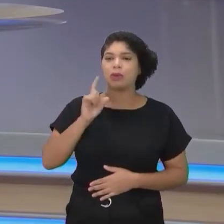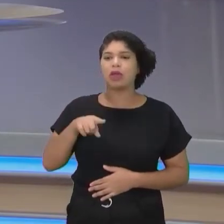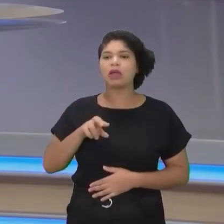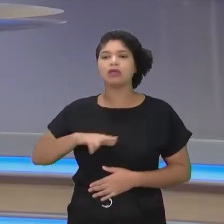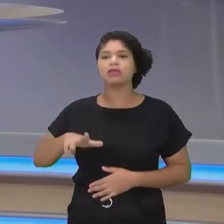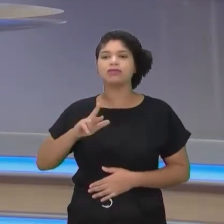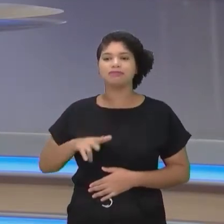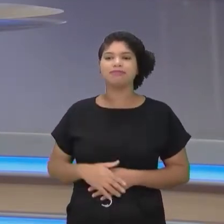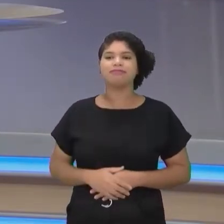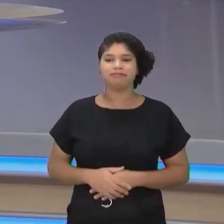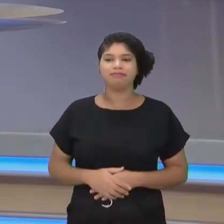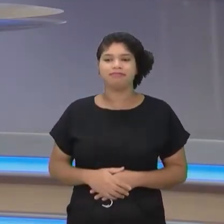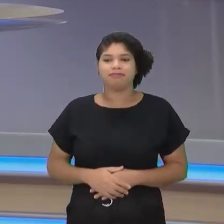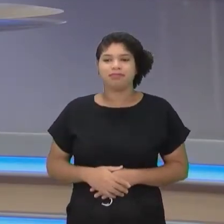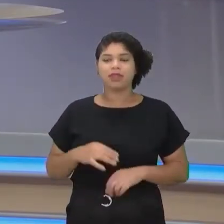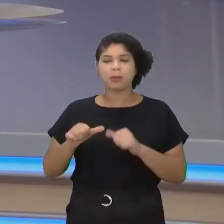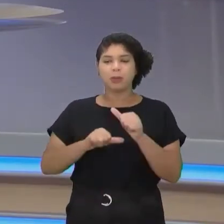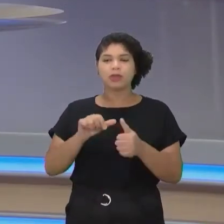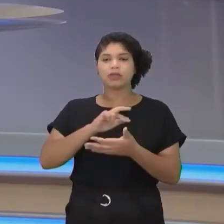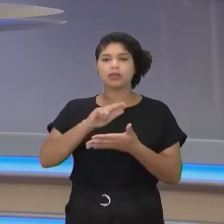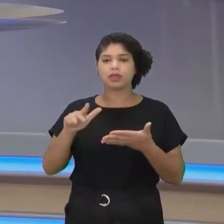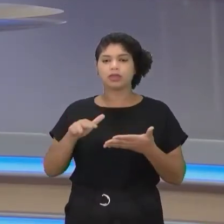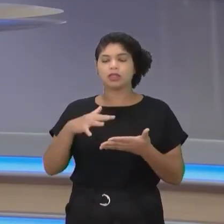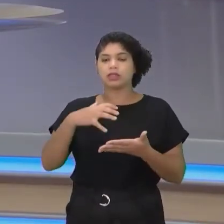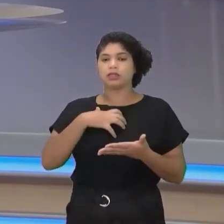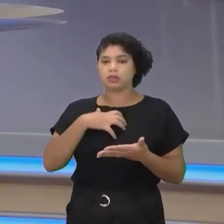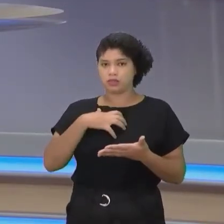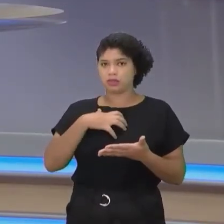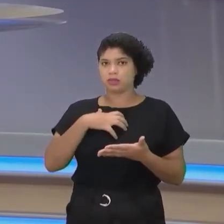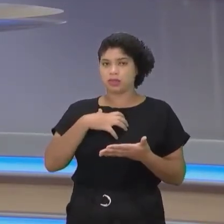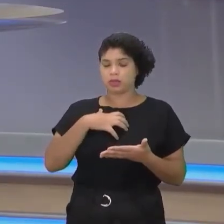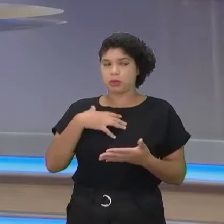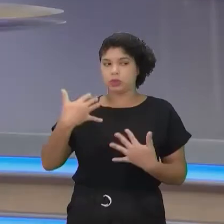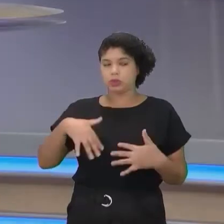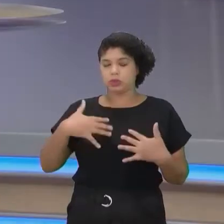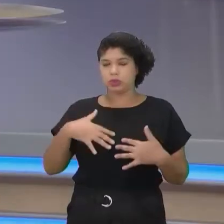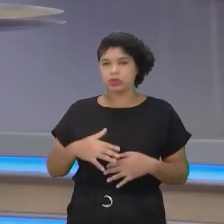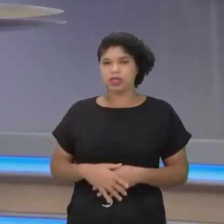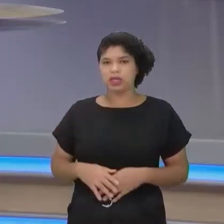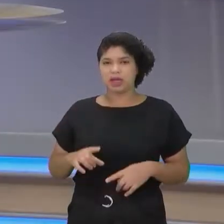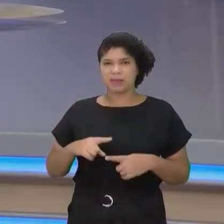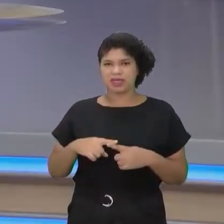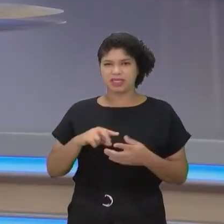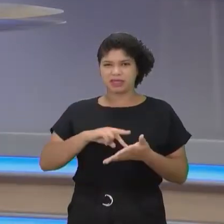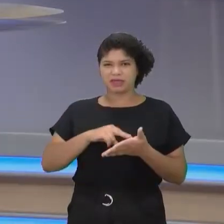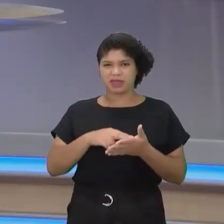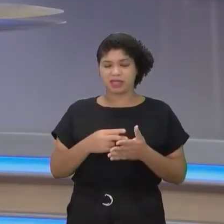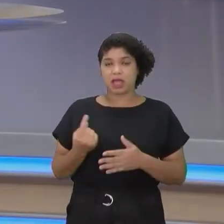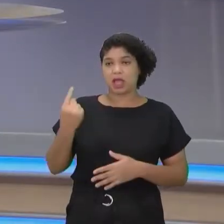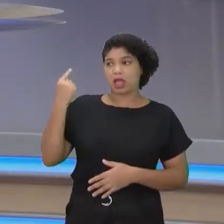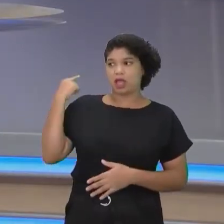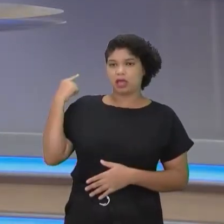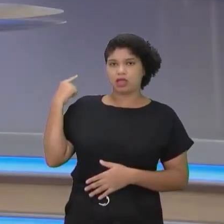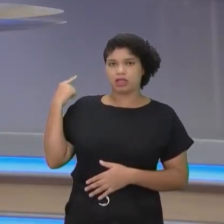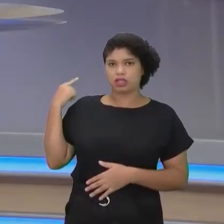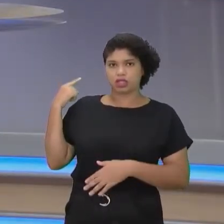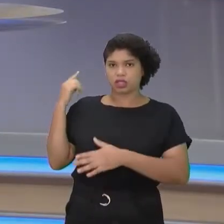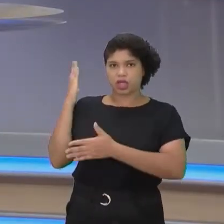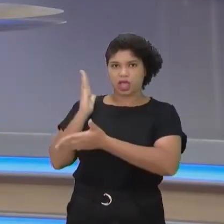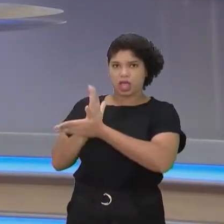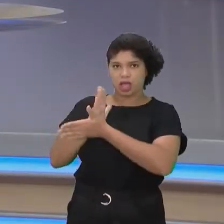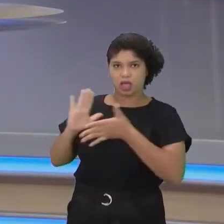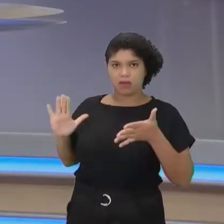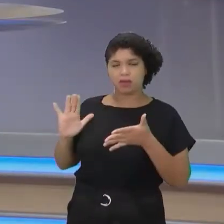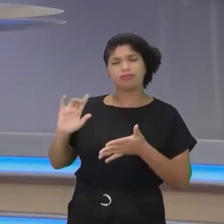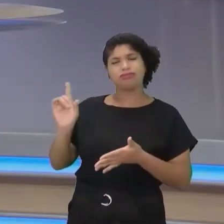vai? Então, essas transformações, elas acontecem. Não é que elas destroem o que existia antes, elas transformam. E elas também,